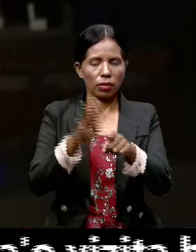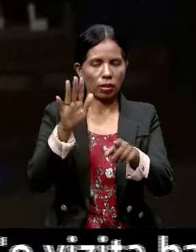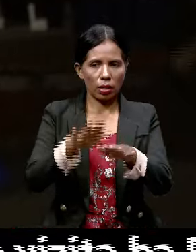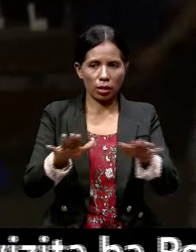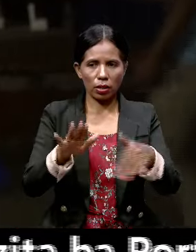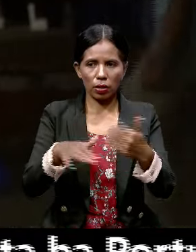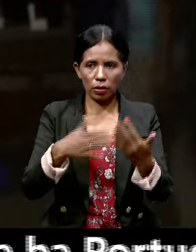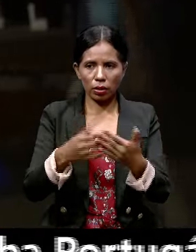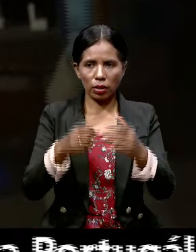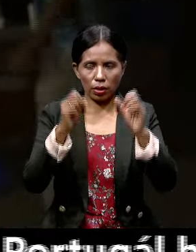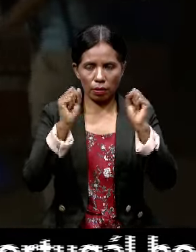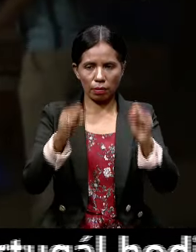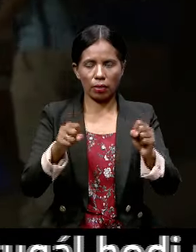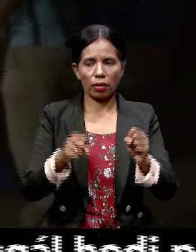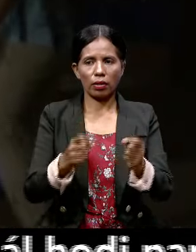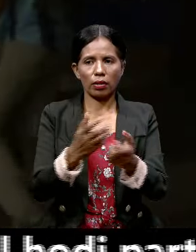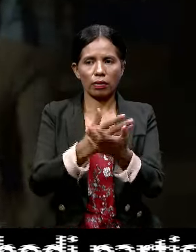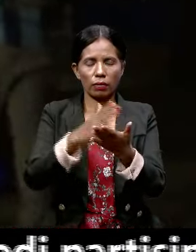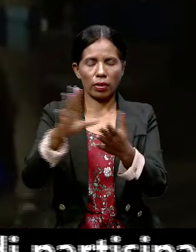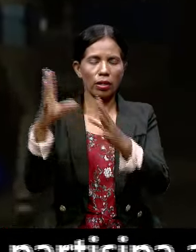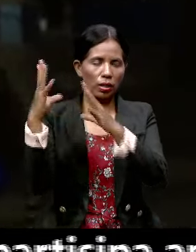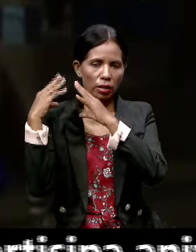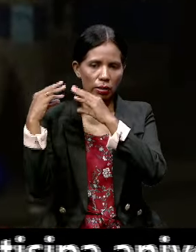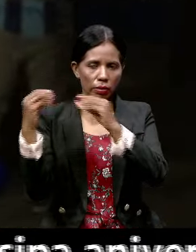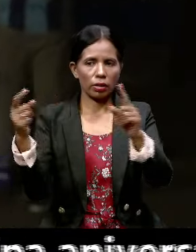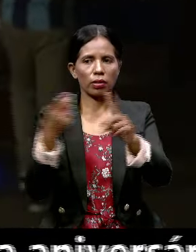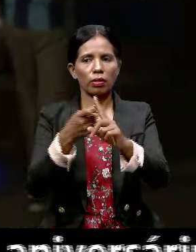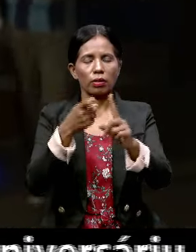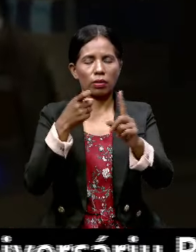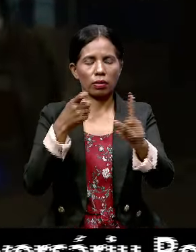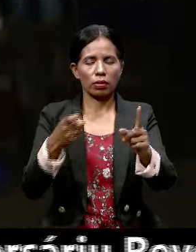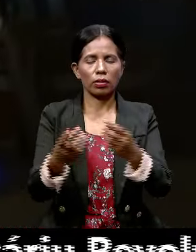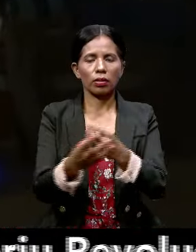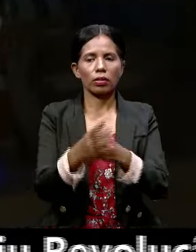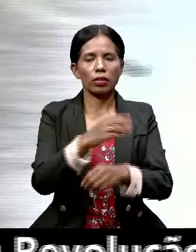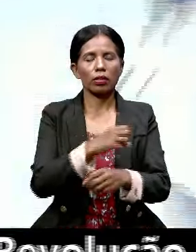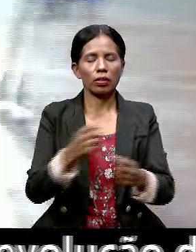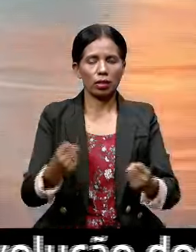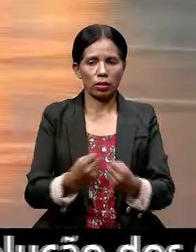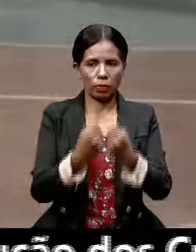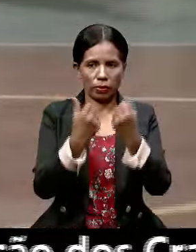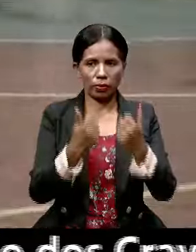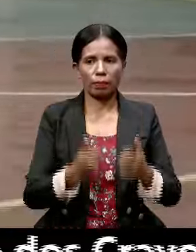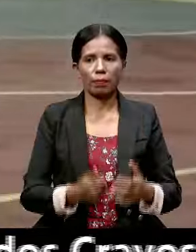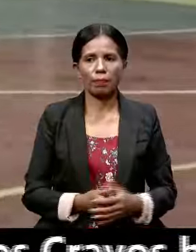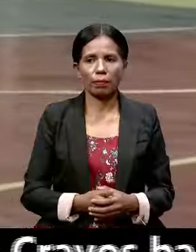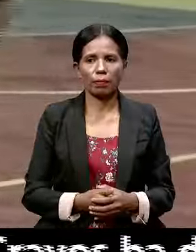mos bele fahe experiencia liusi meio desportivo nia.